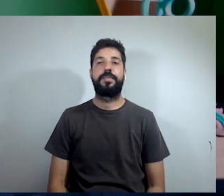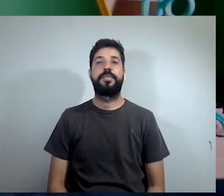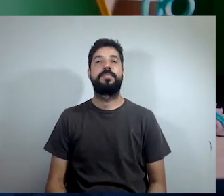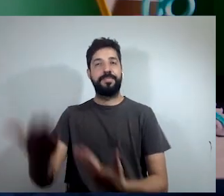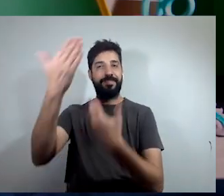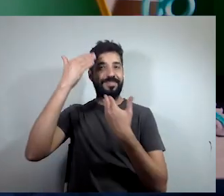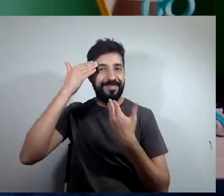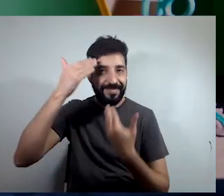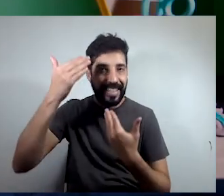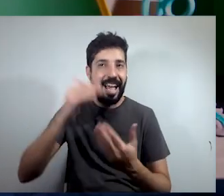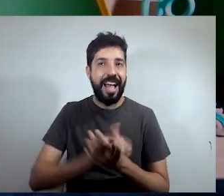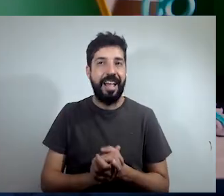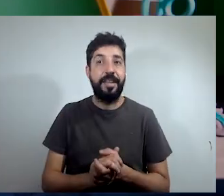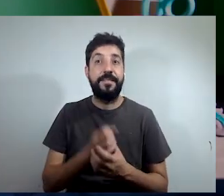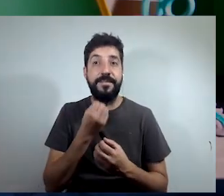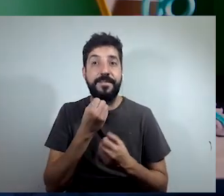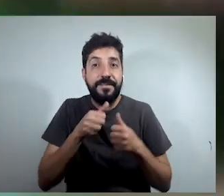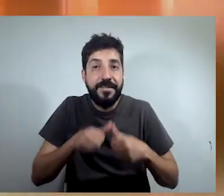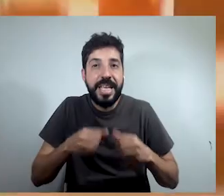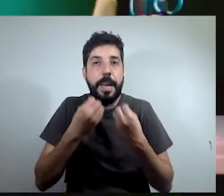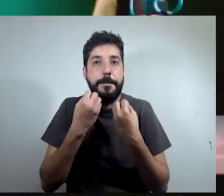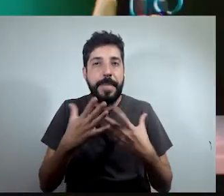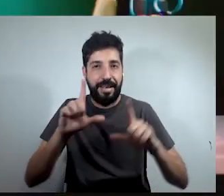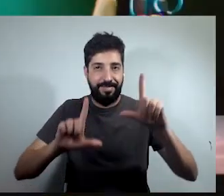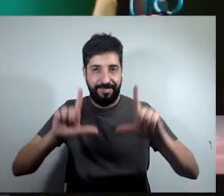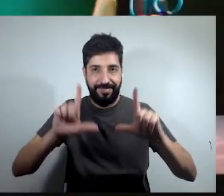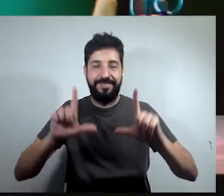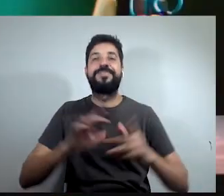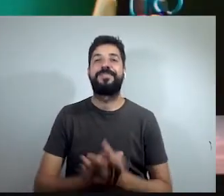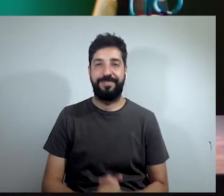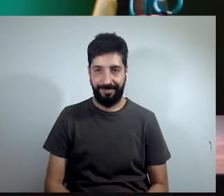Muito obrigado. Fiquem bem nas telas.